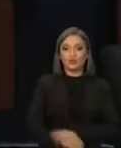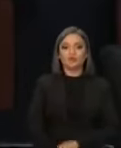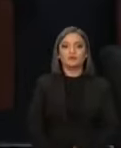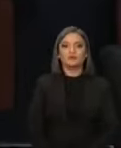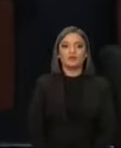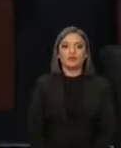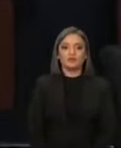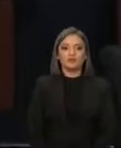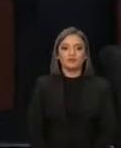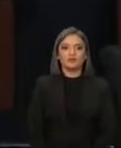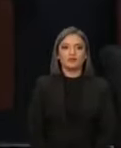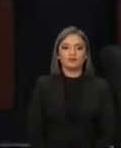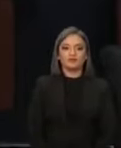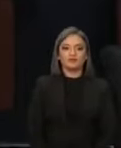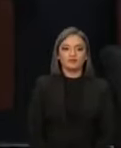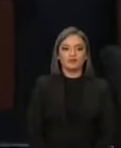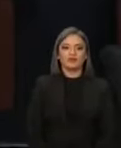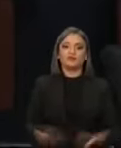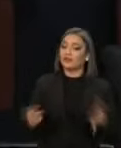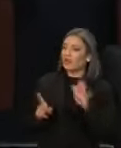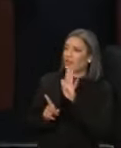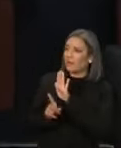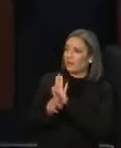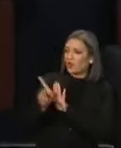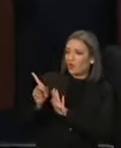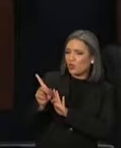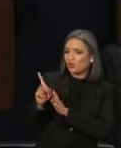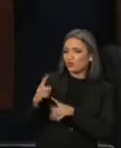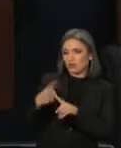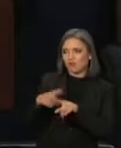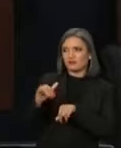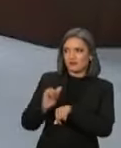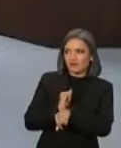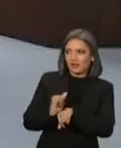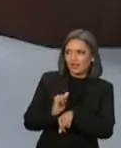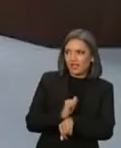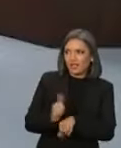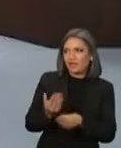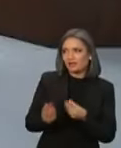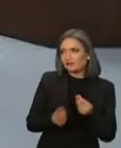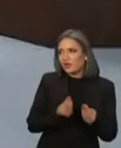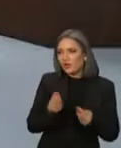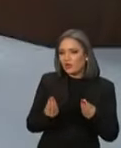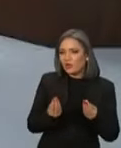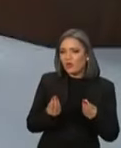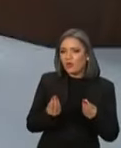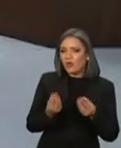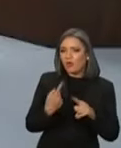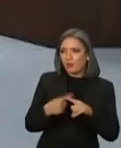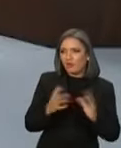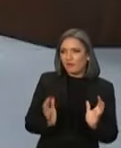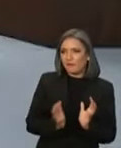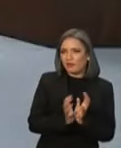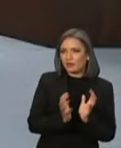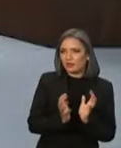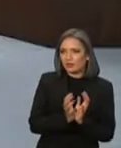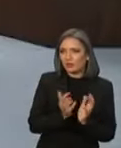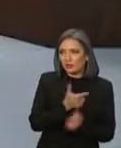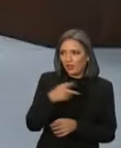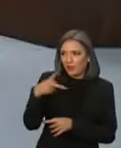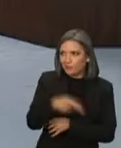E aí eu questiono a Vossa Excelência só por uma questão de estratégias, de poder não sacrificar a turma com